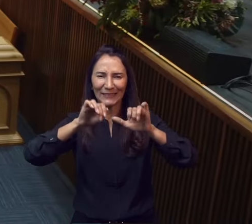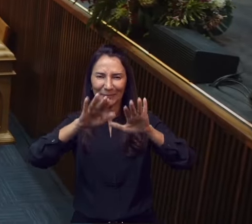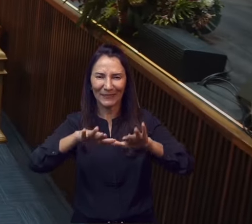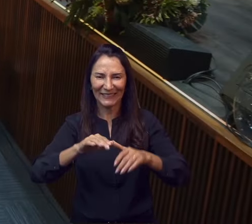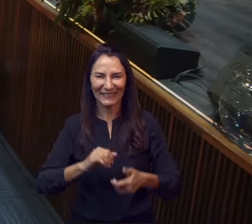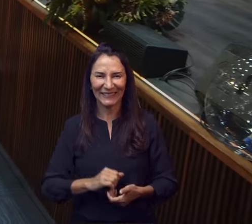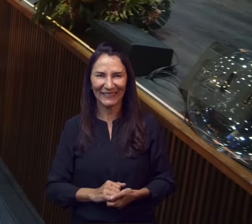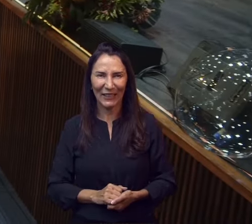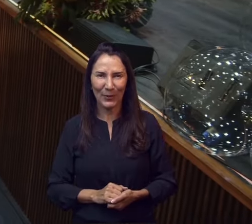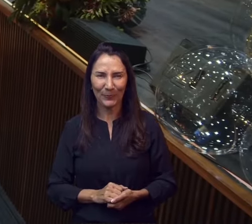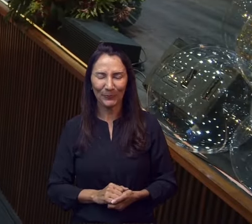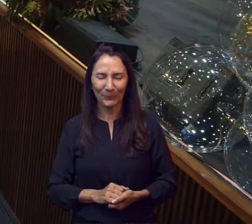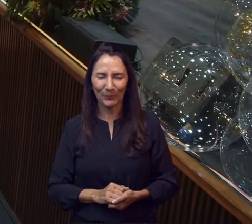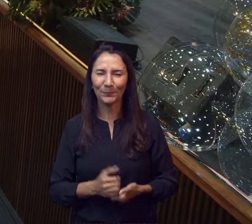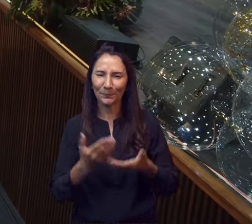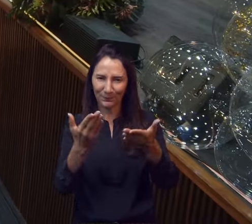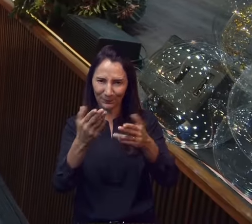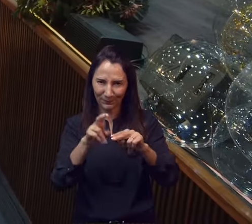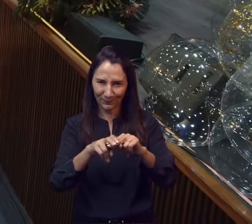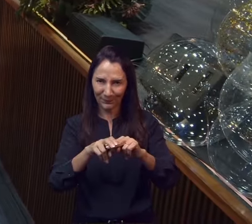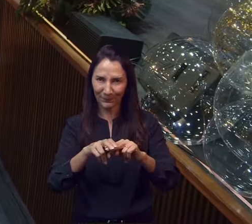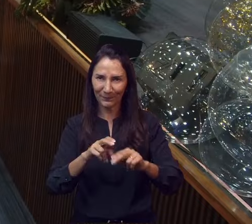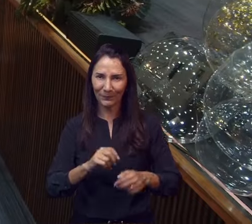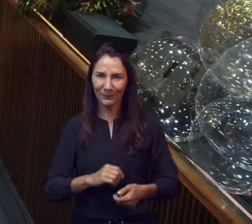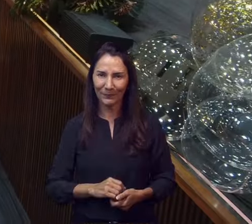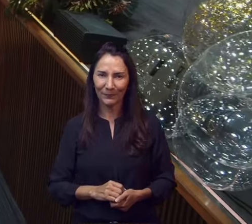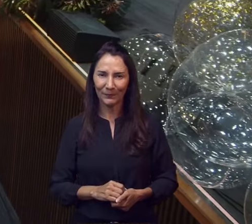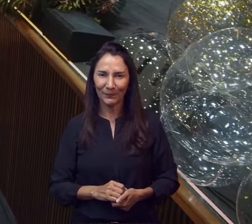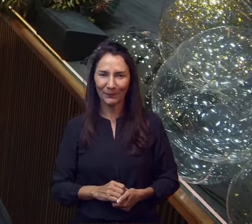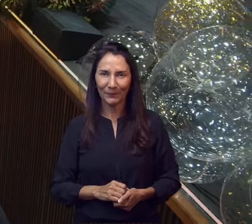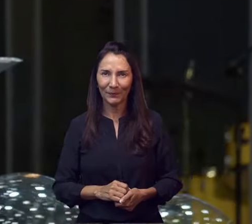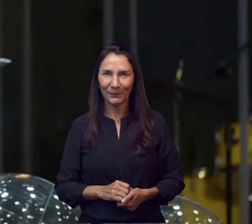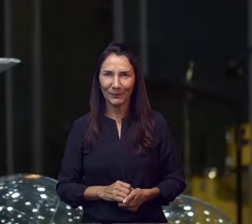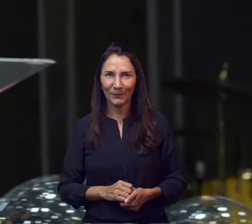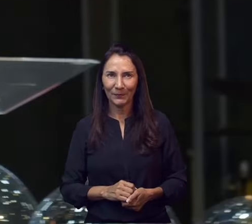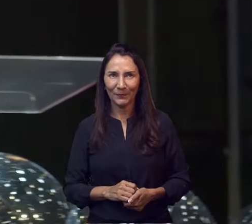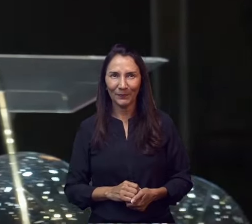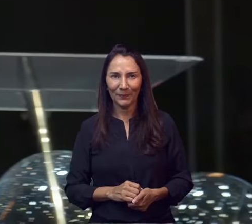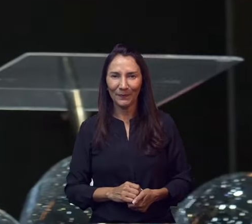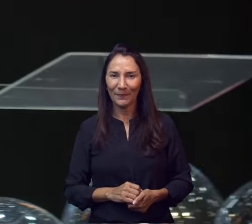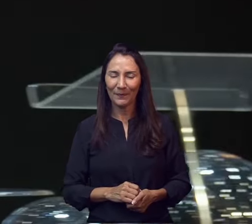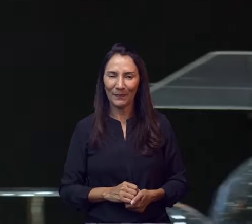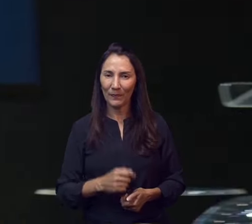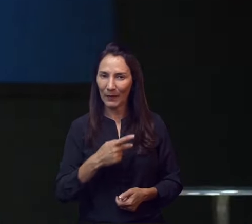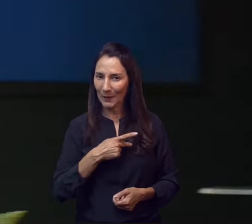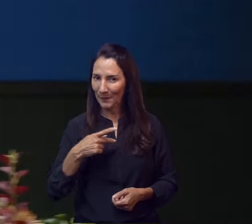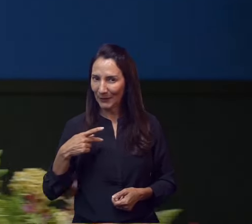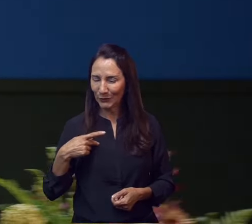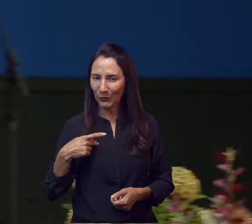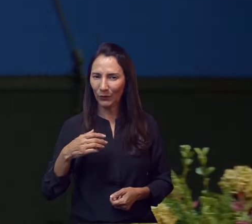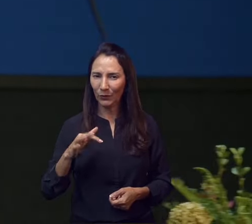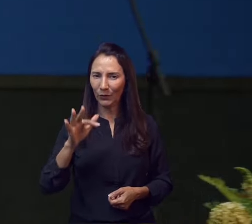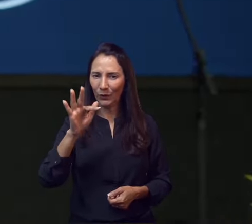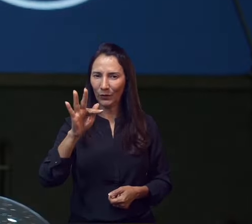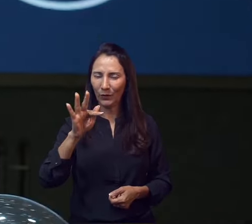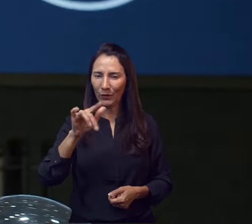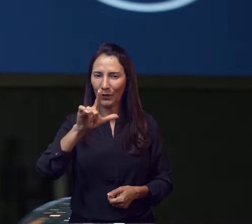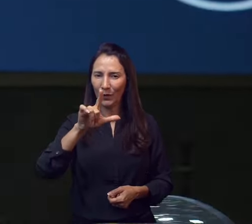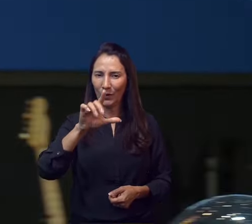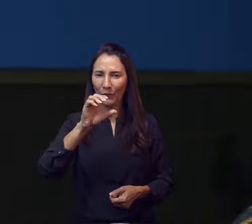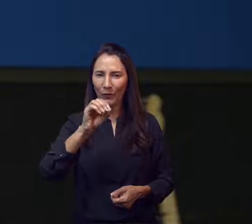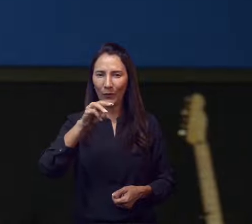Deus Tome o seu assento já em seguida vamos lá pastor Flamarion Cadê o pastor Flamarion